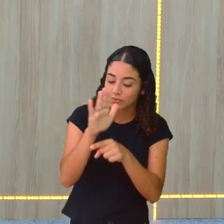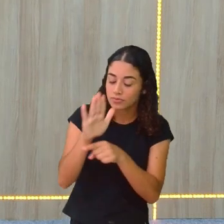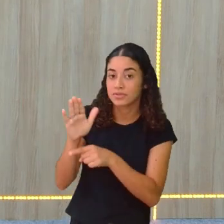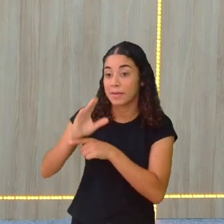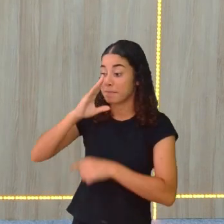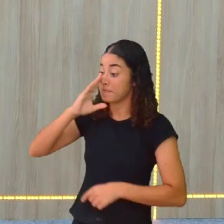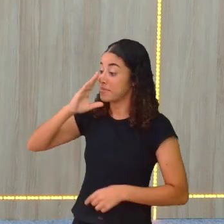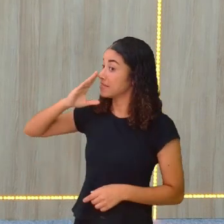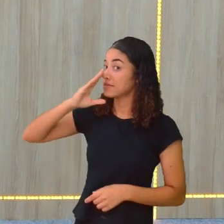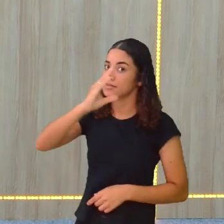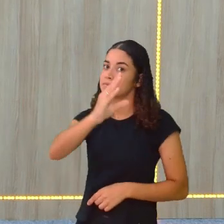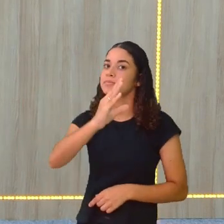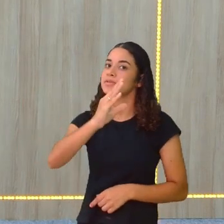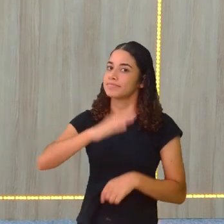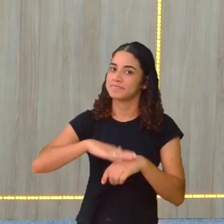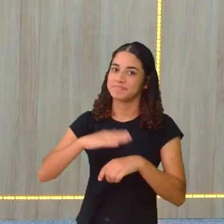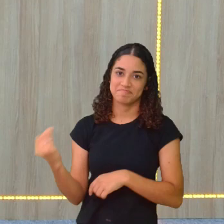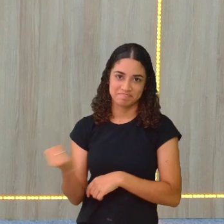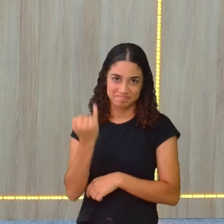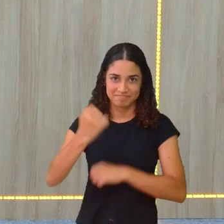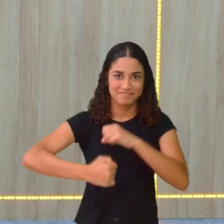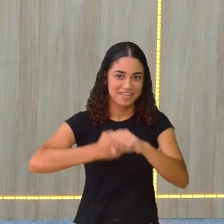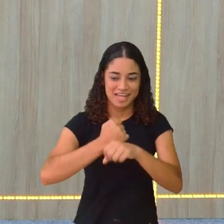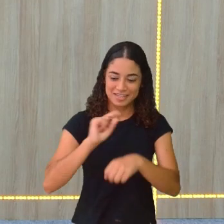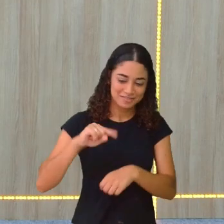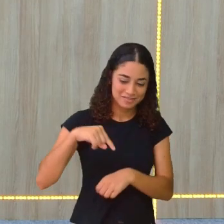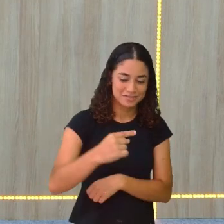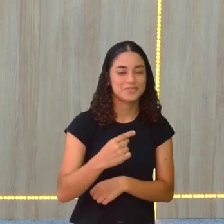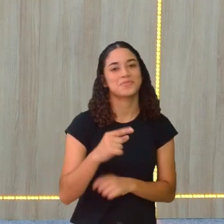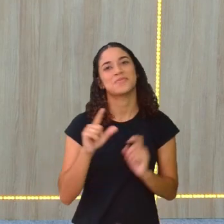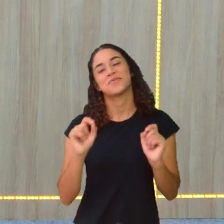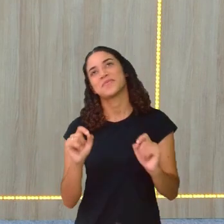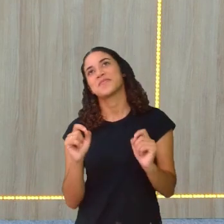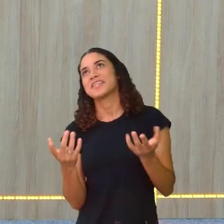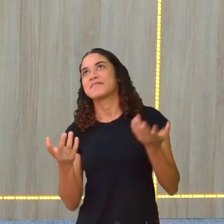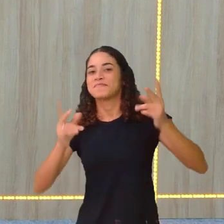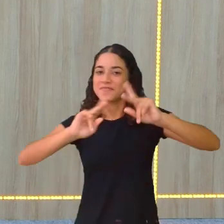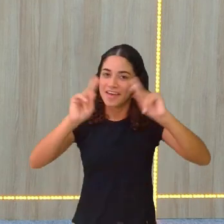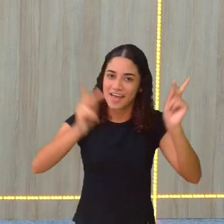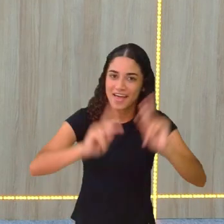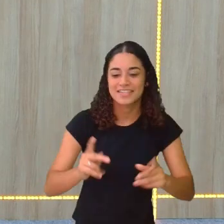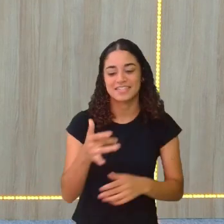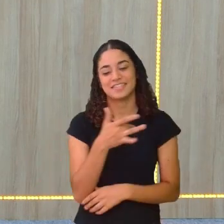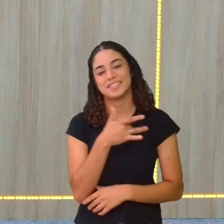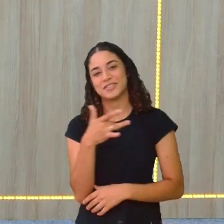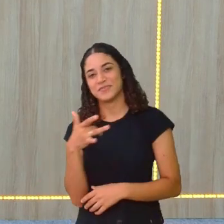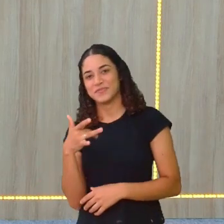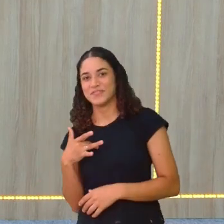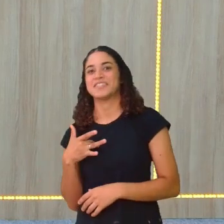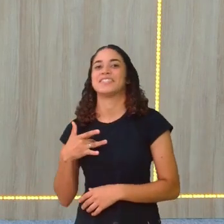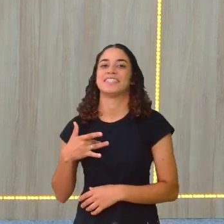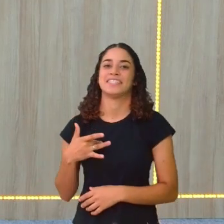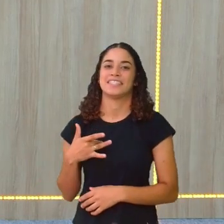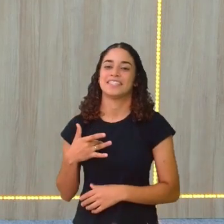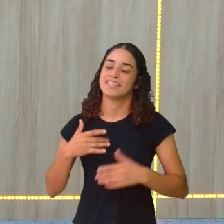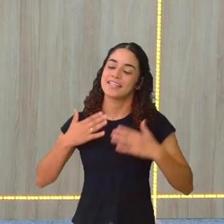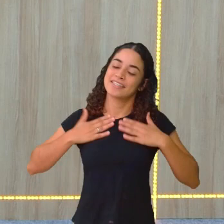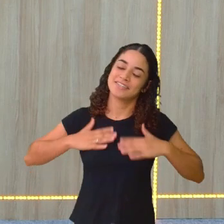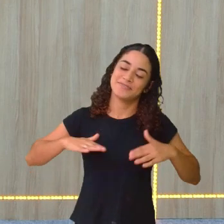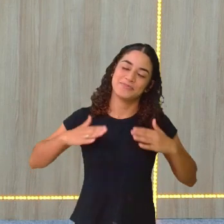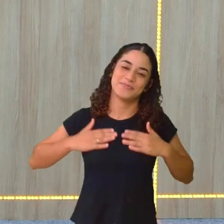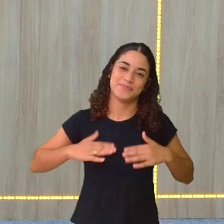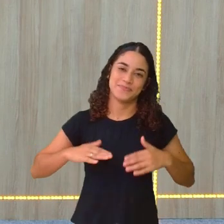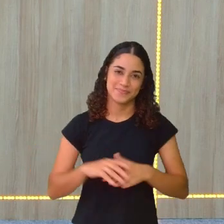principal foco. Que o próximo ano ele venha cheio de paz, de saúde, né, de